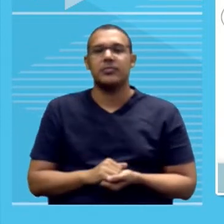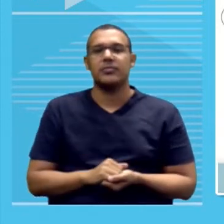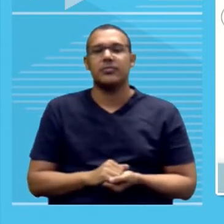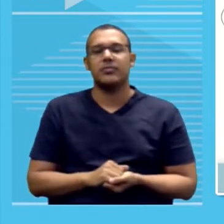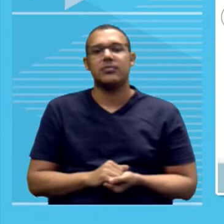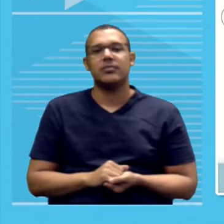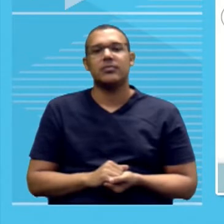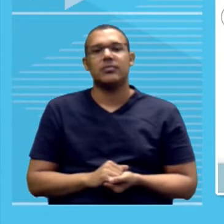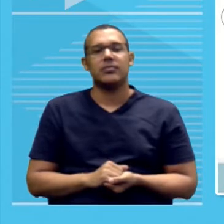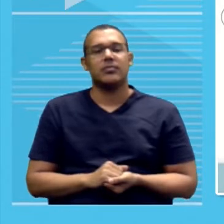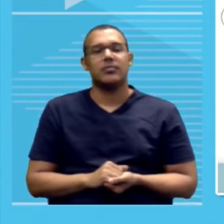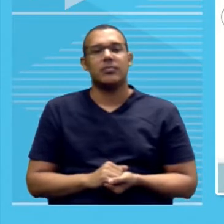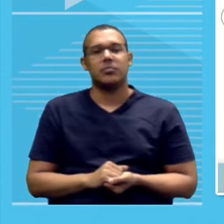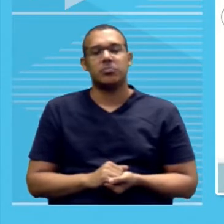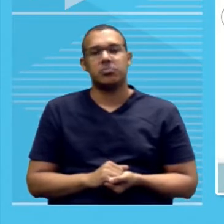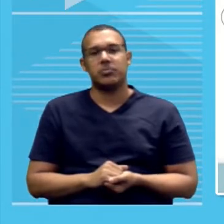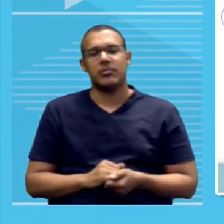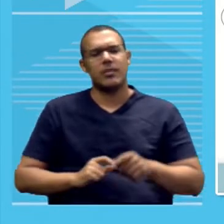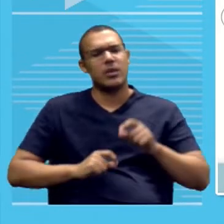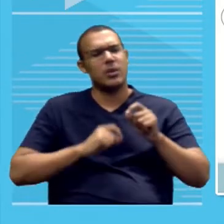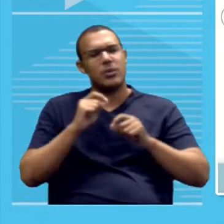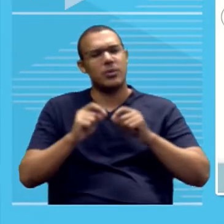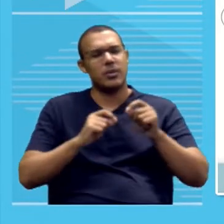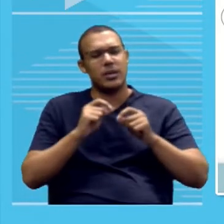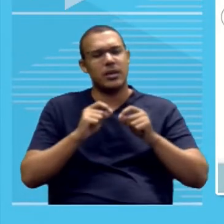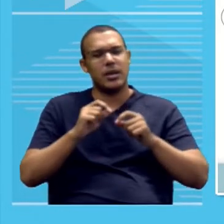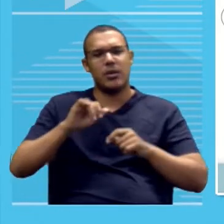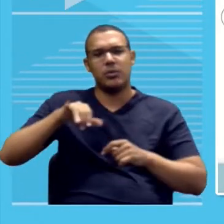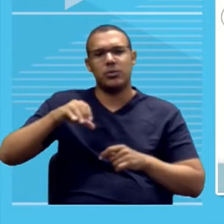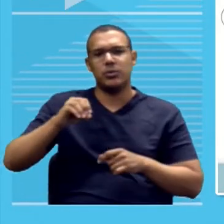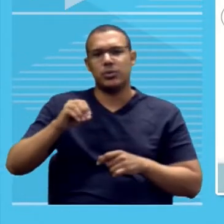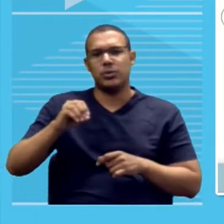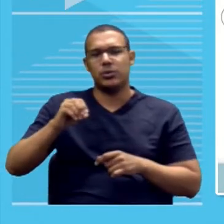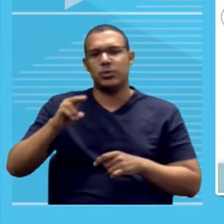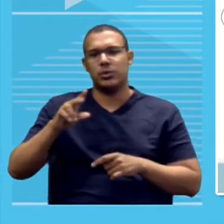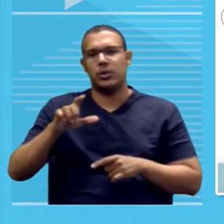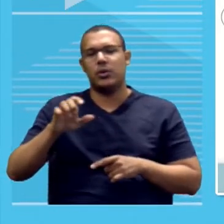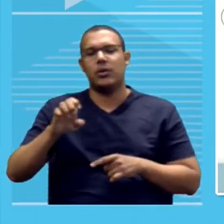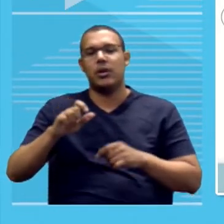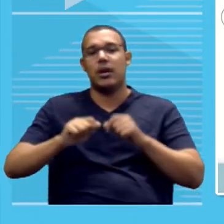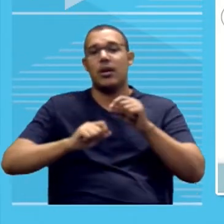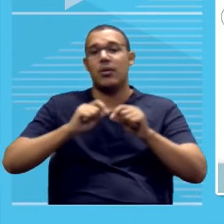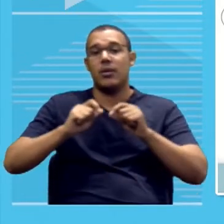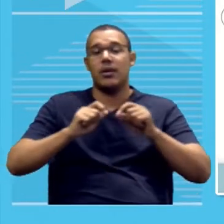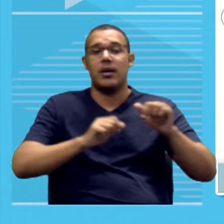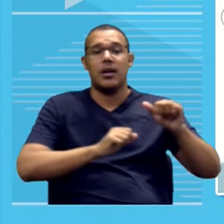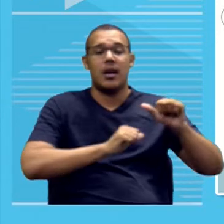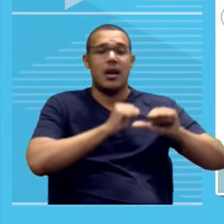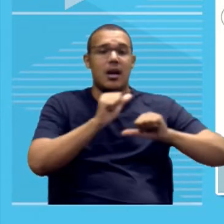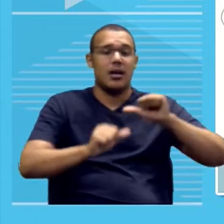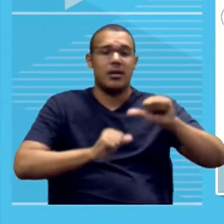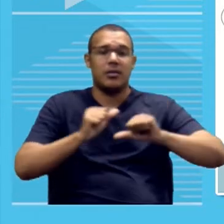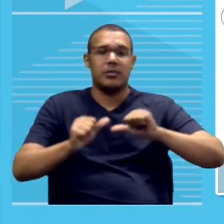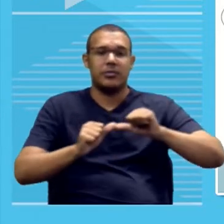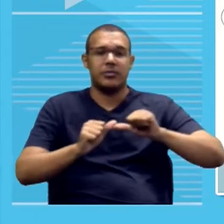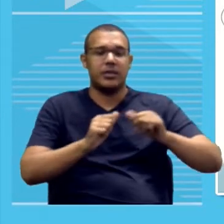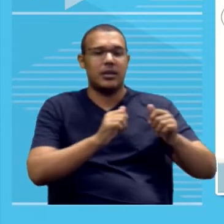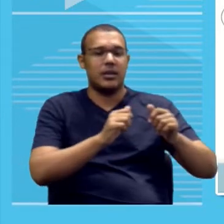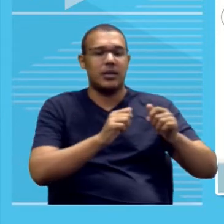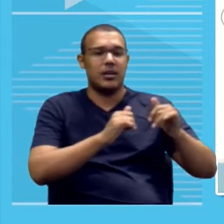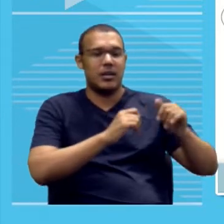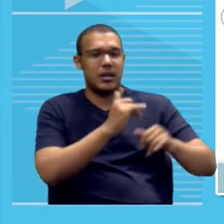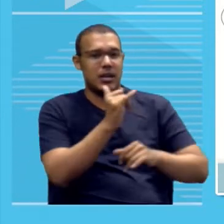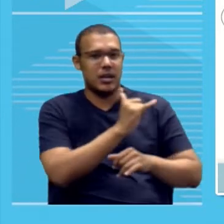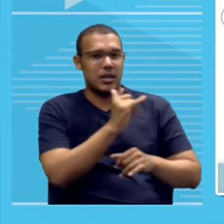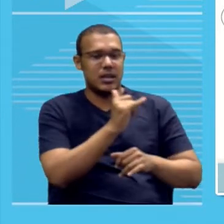pelo efeito Joule. Então, o que é o efeito Joule? O efeito Joule é a transformação, realmente, de energia